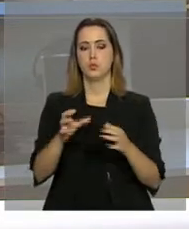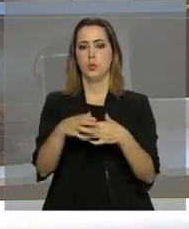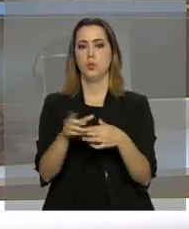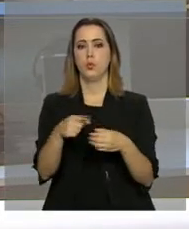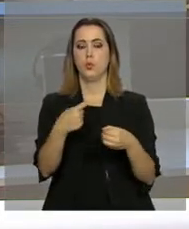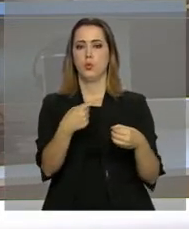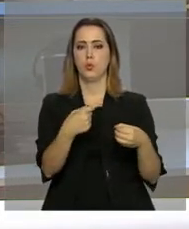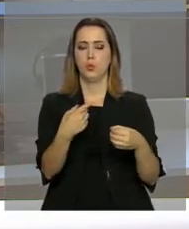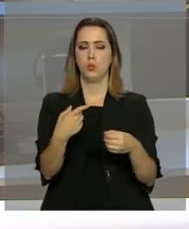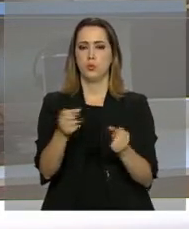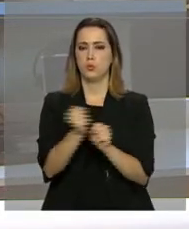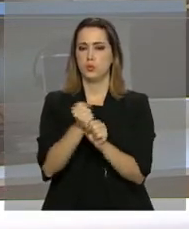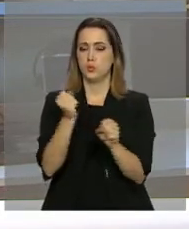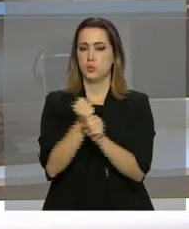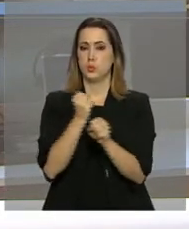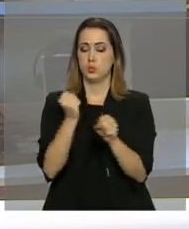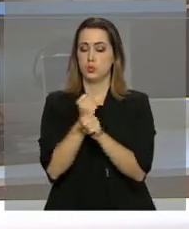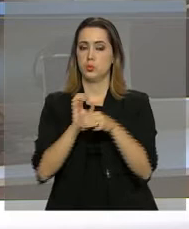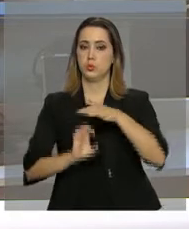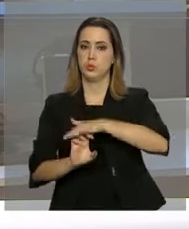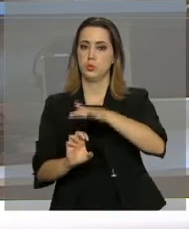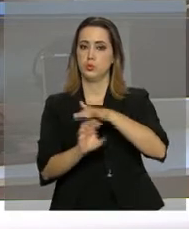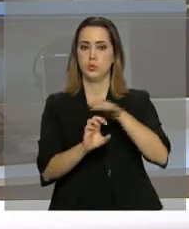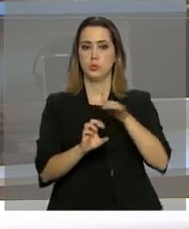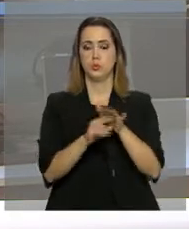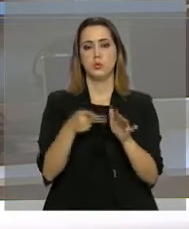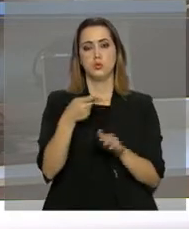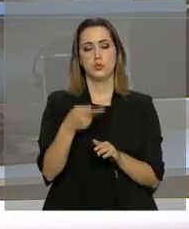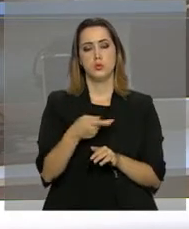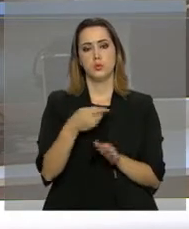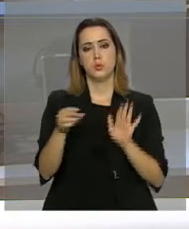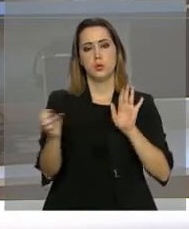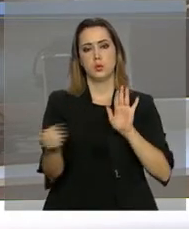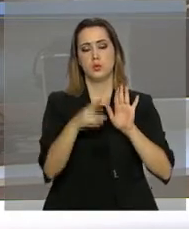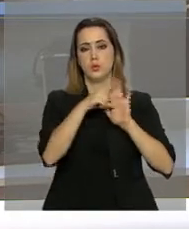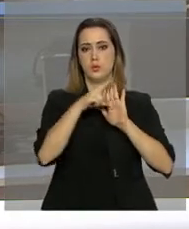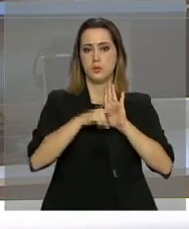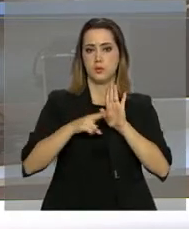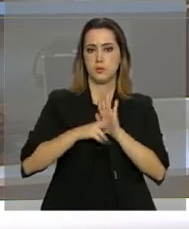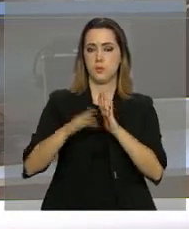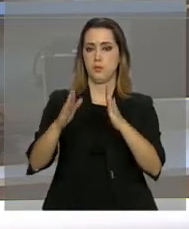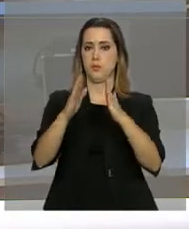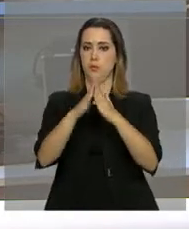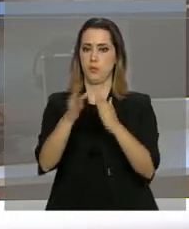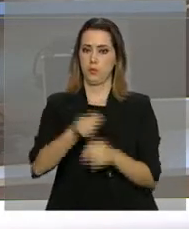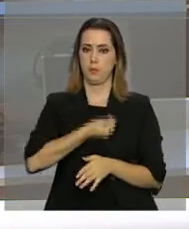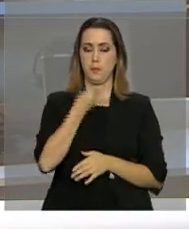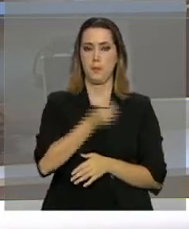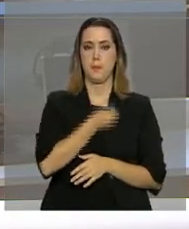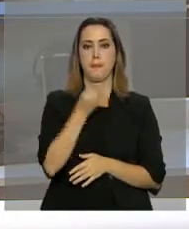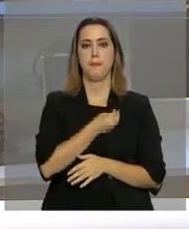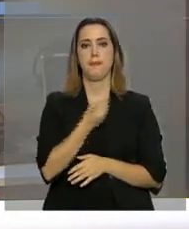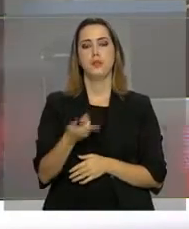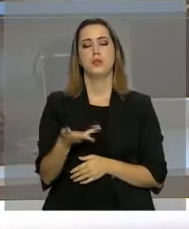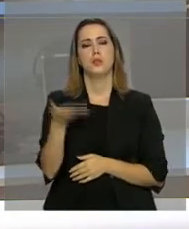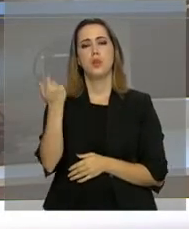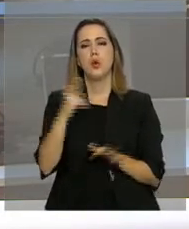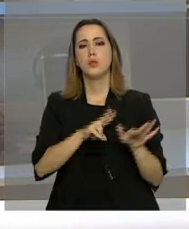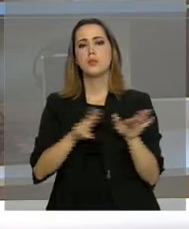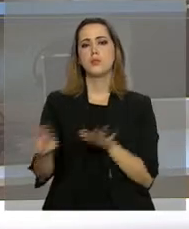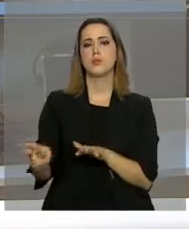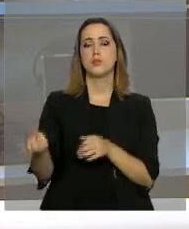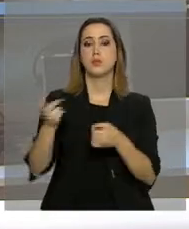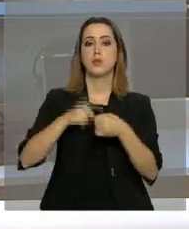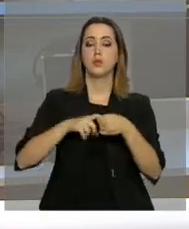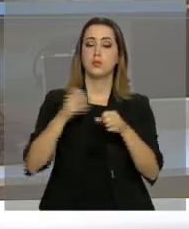para tratar das novas regras do minha casa minha vida na última semana o governo retomou as obras de mais de 7 mil casas e